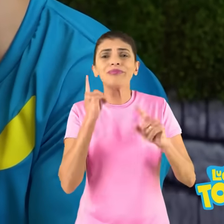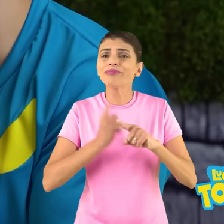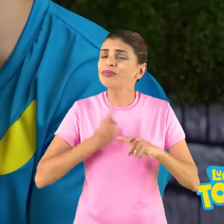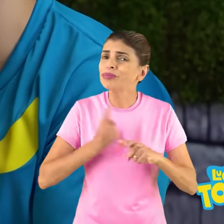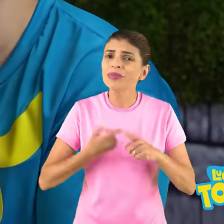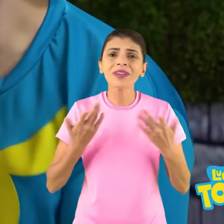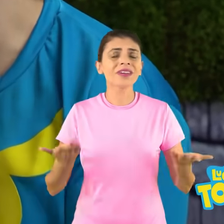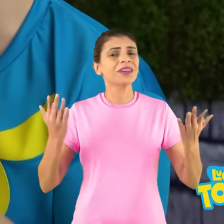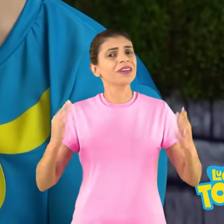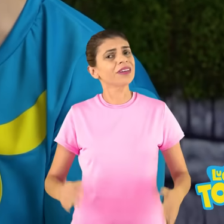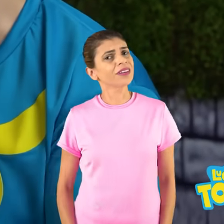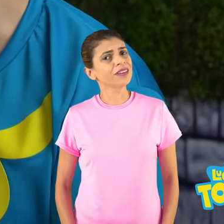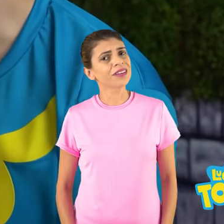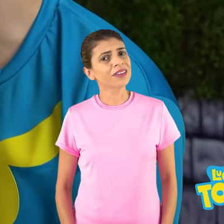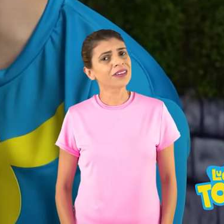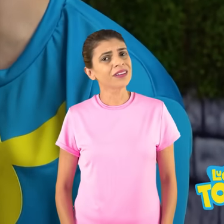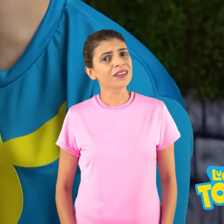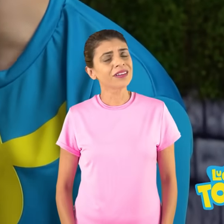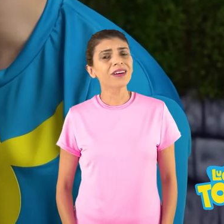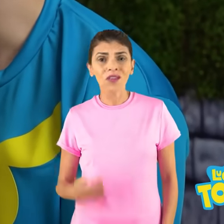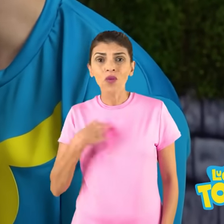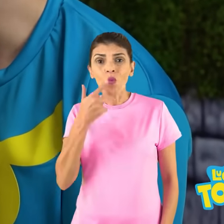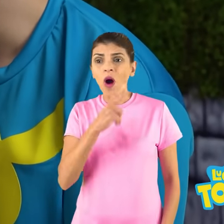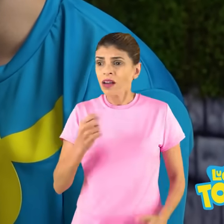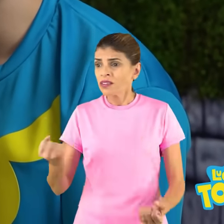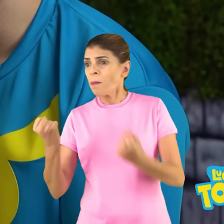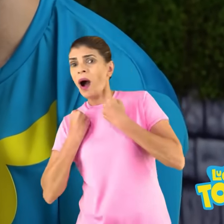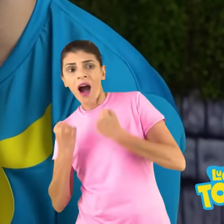Boneca da Gi, você quase agarrou meu chute.